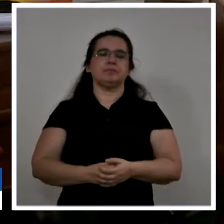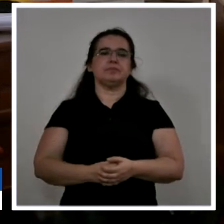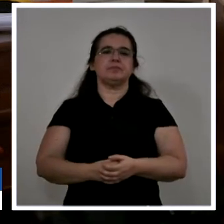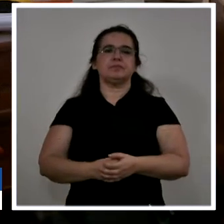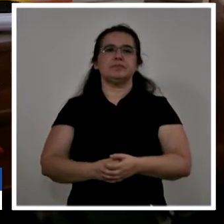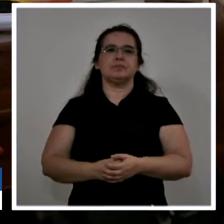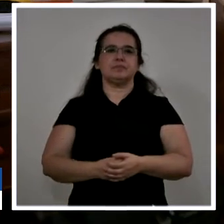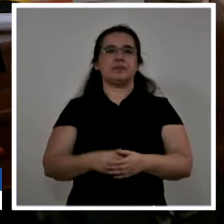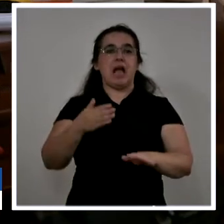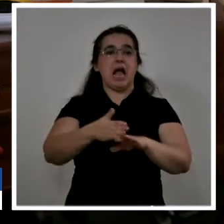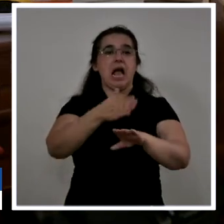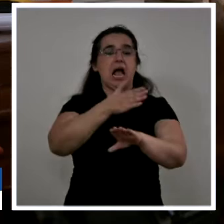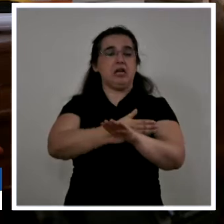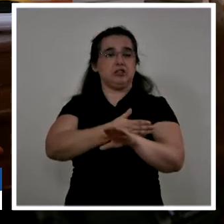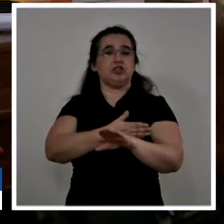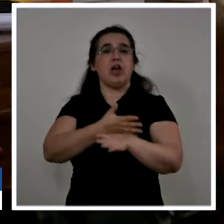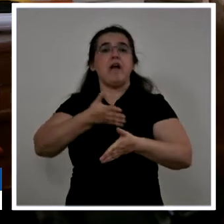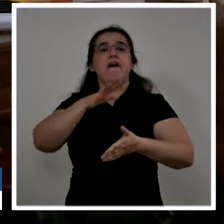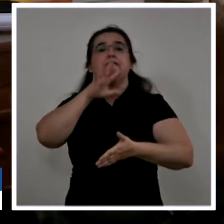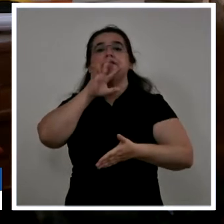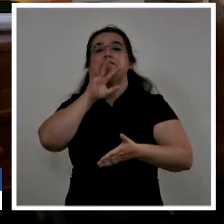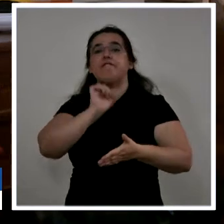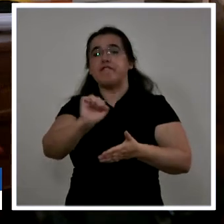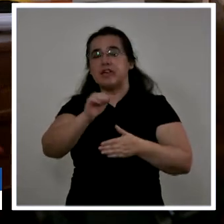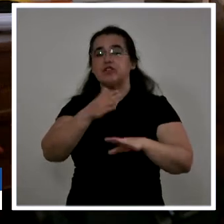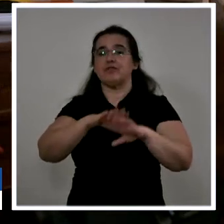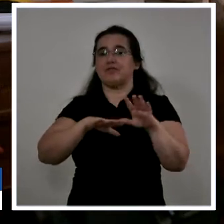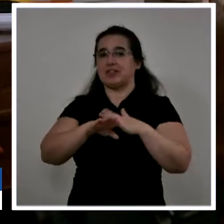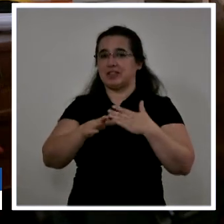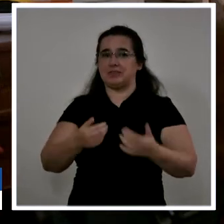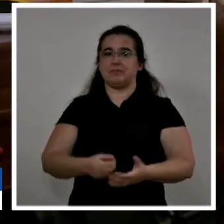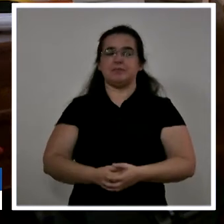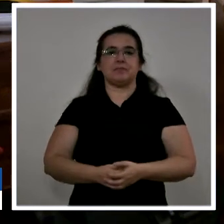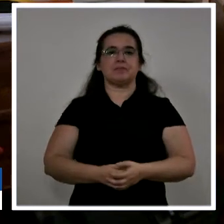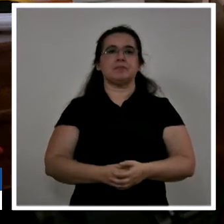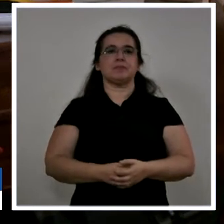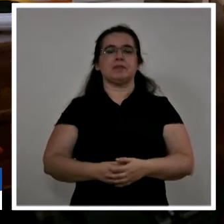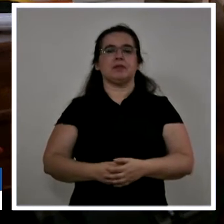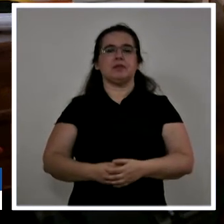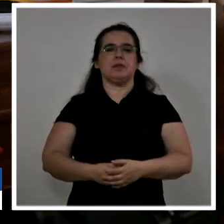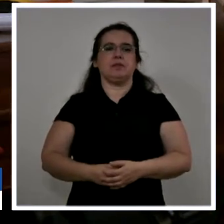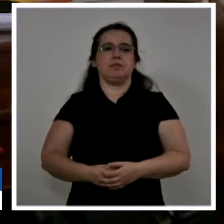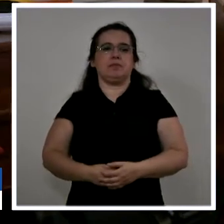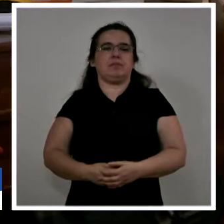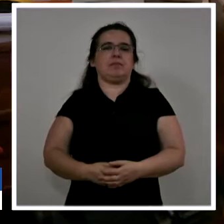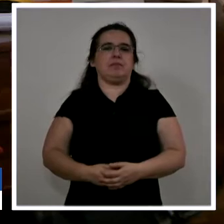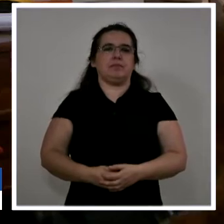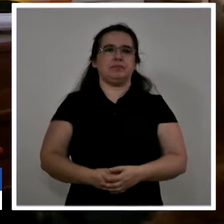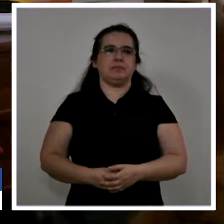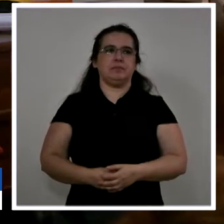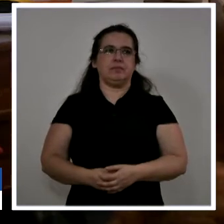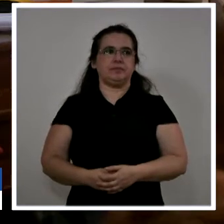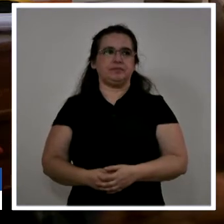mesmo antes de conceber os seus filhos, before conceiving offspring, markedly influence both the structure